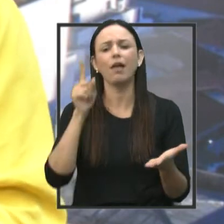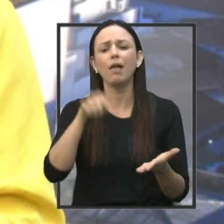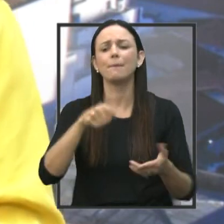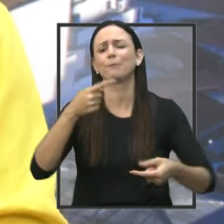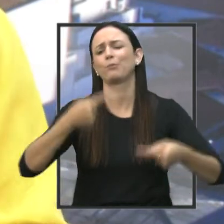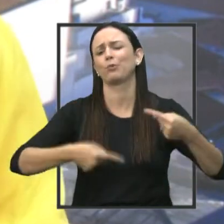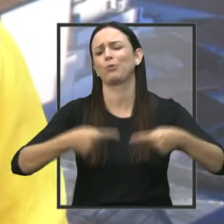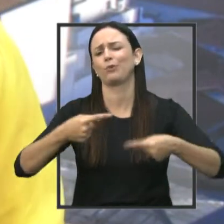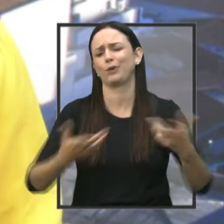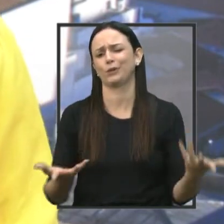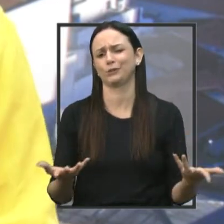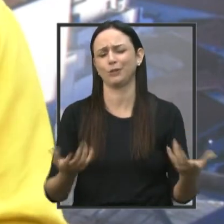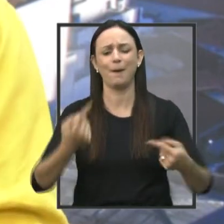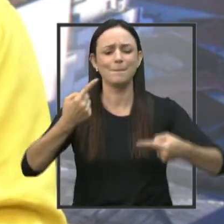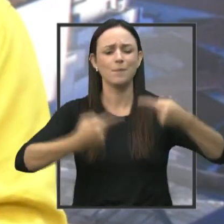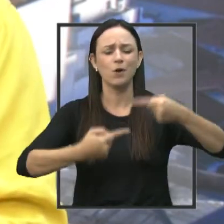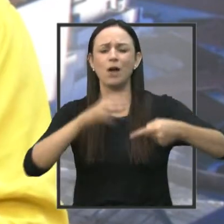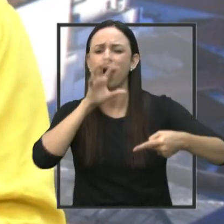Política